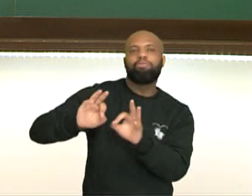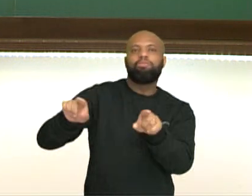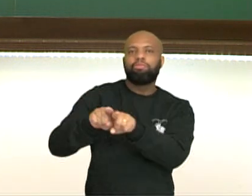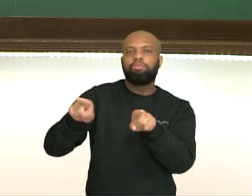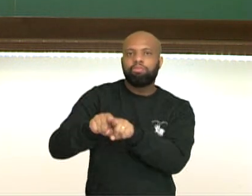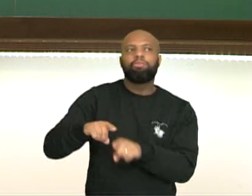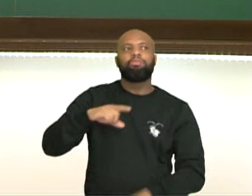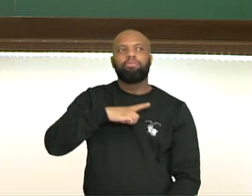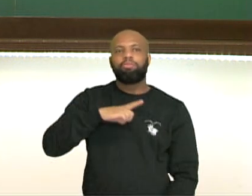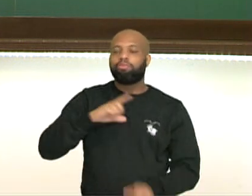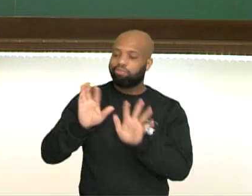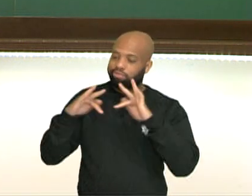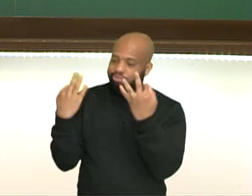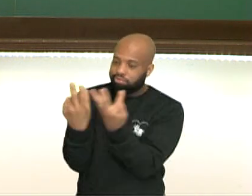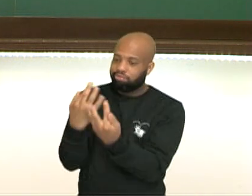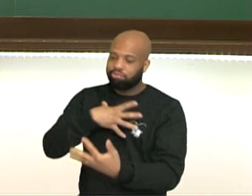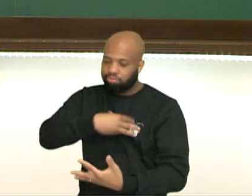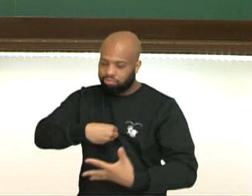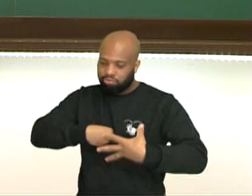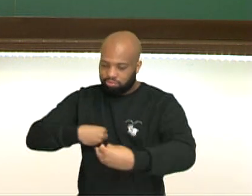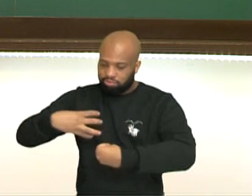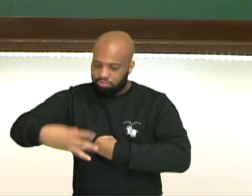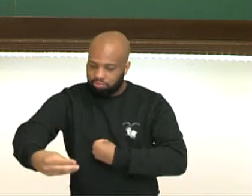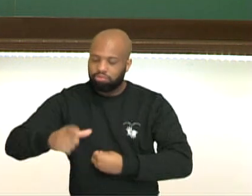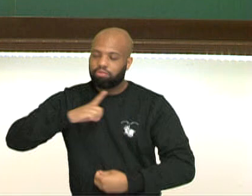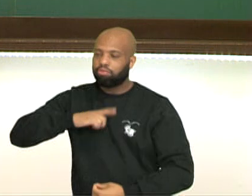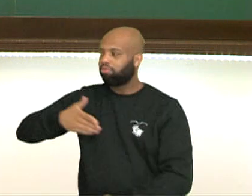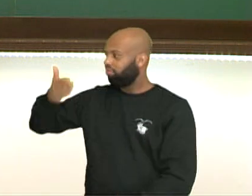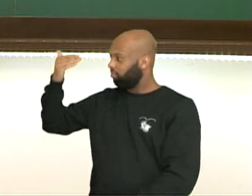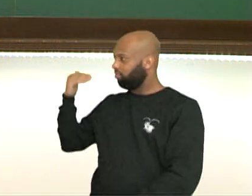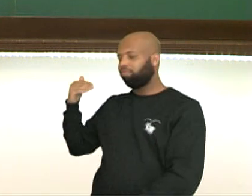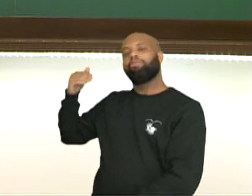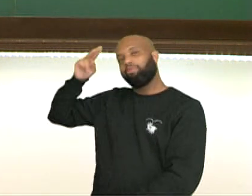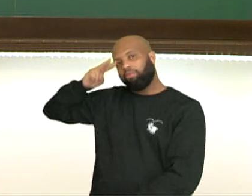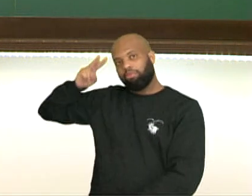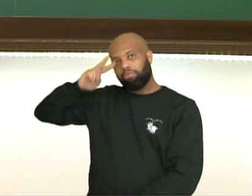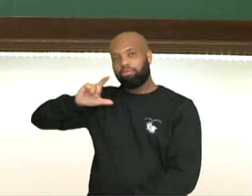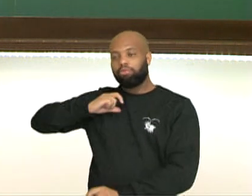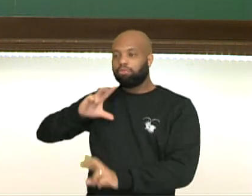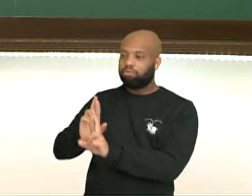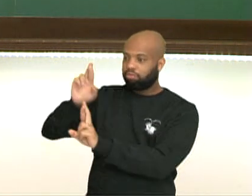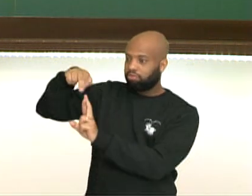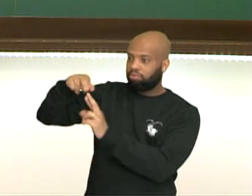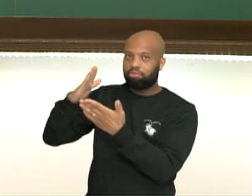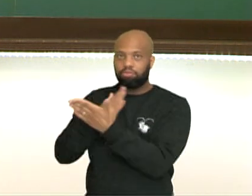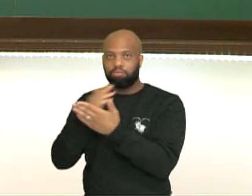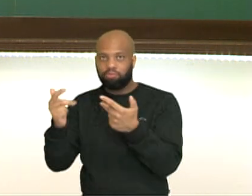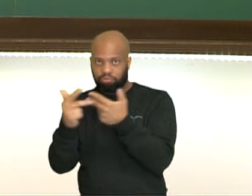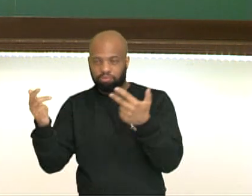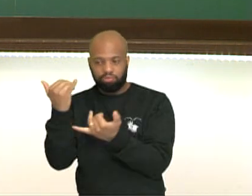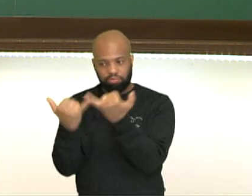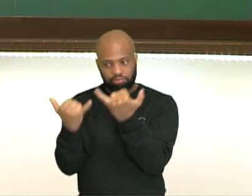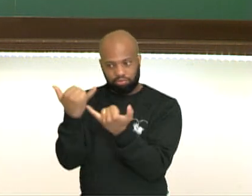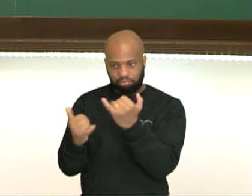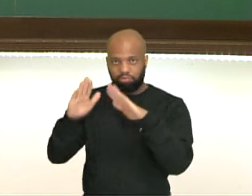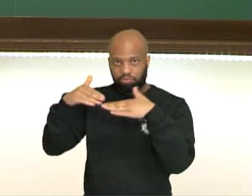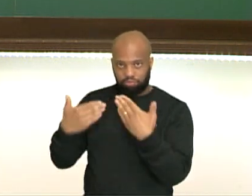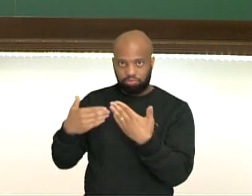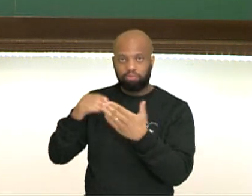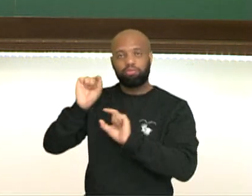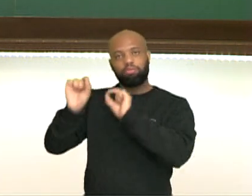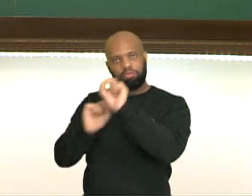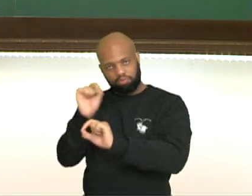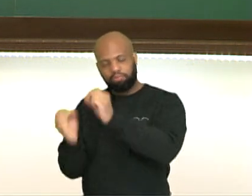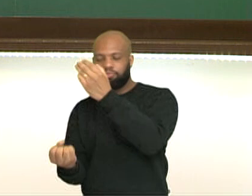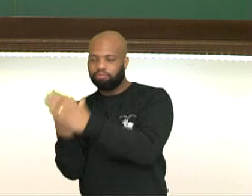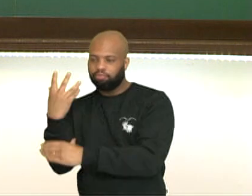tiveram seus familiares. Então, esse passado histórico remete a algumas questões em comum. E dessas questões em comum é